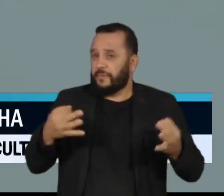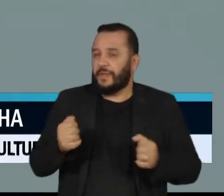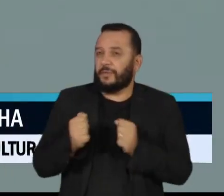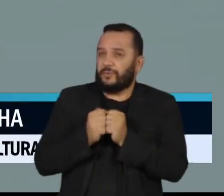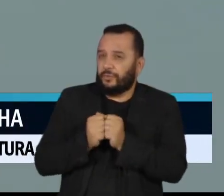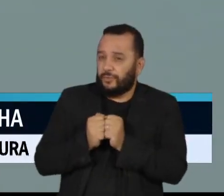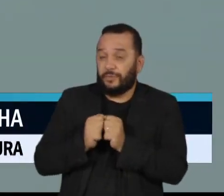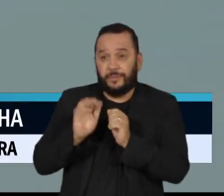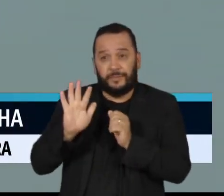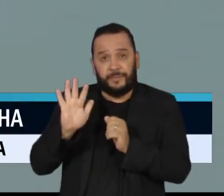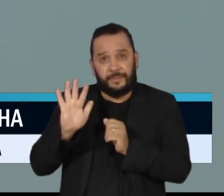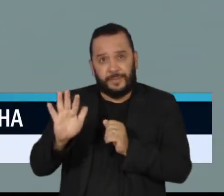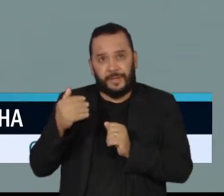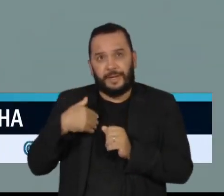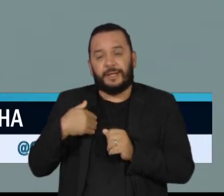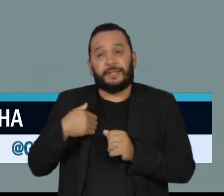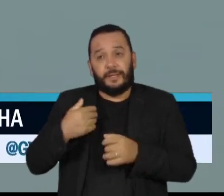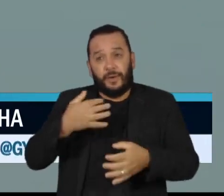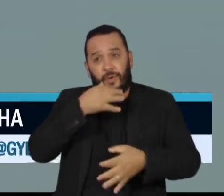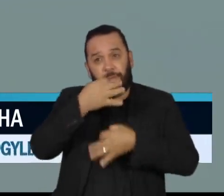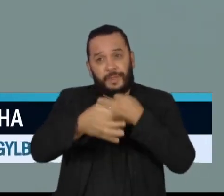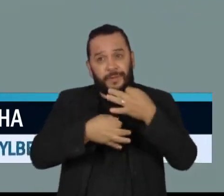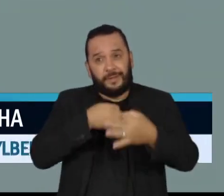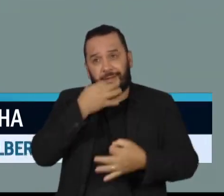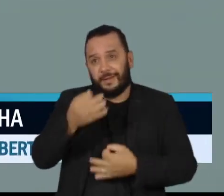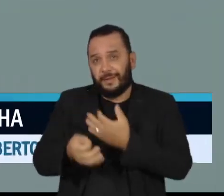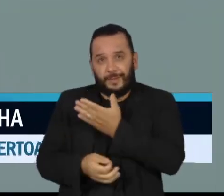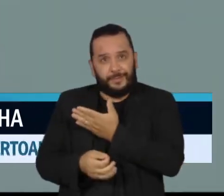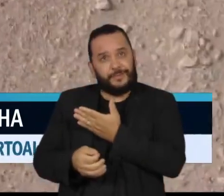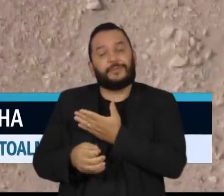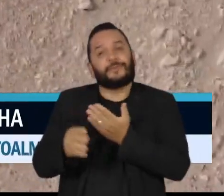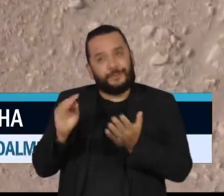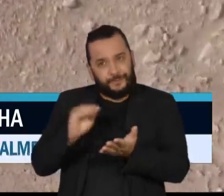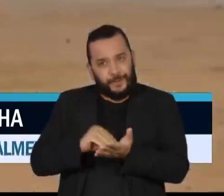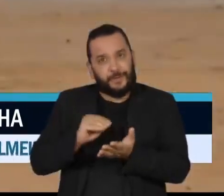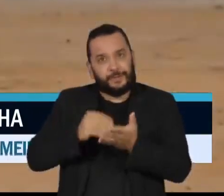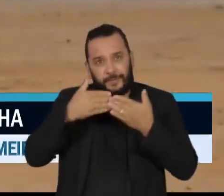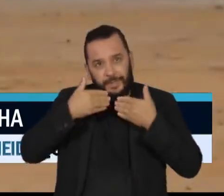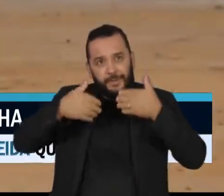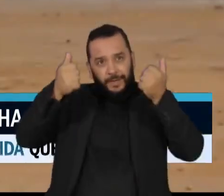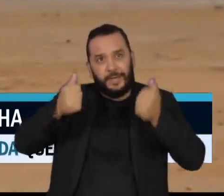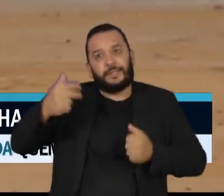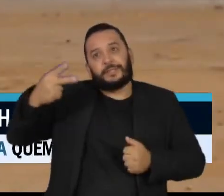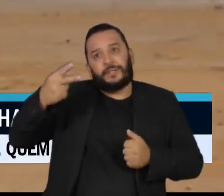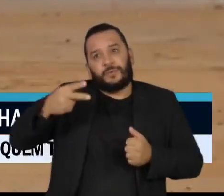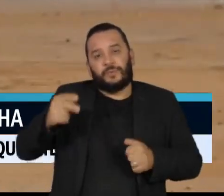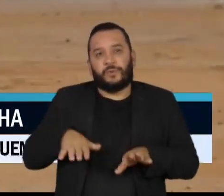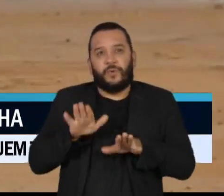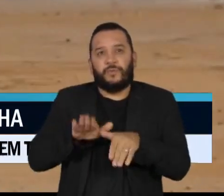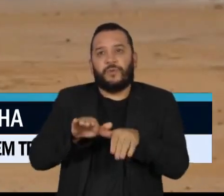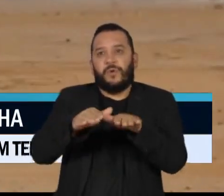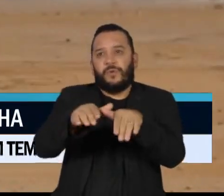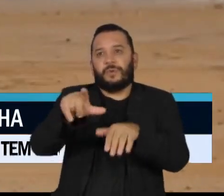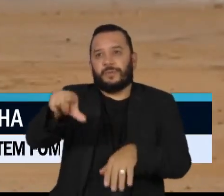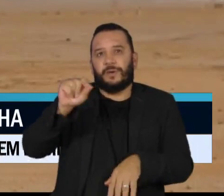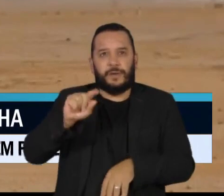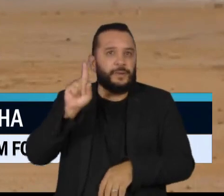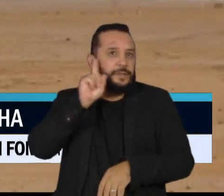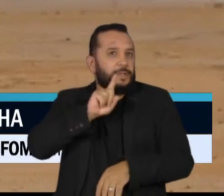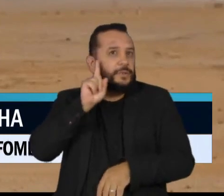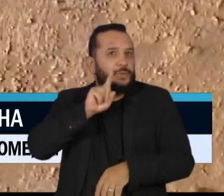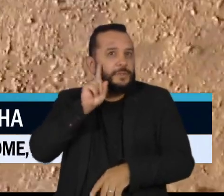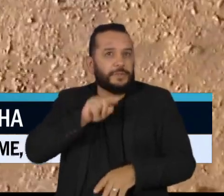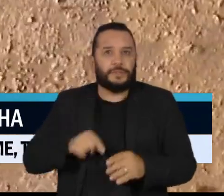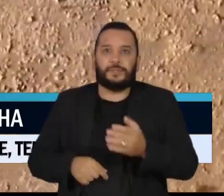mas ainda precisam caprichar um pouco mais na arte da adivinhação num segundo voo livre Escolheu os Estados Unidos no